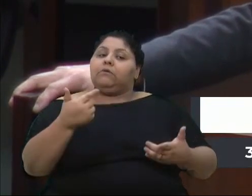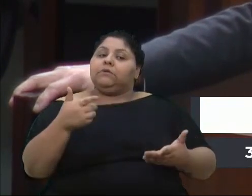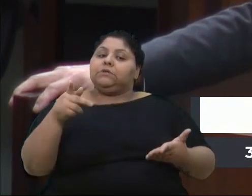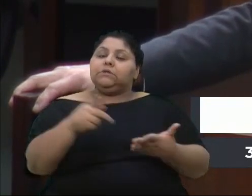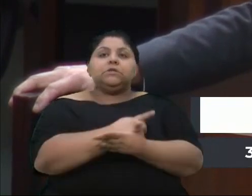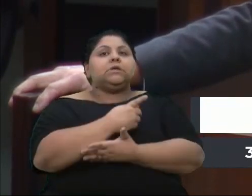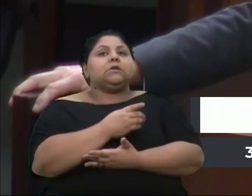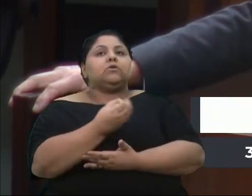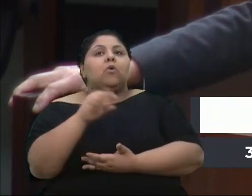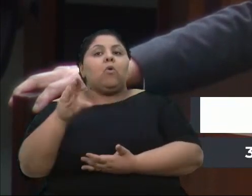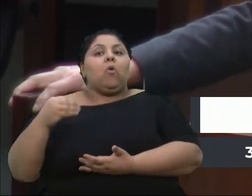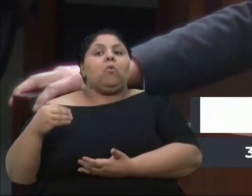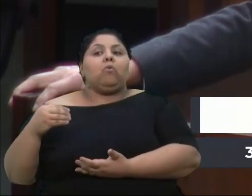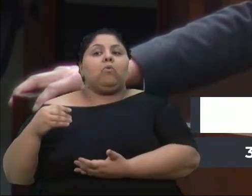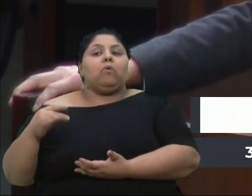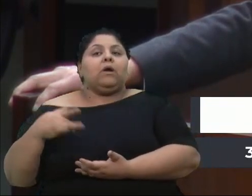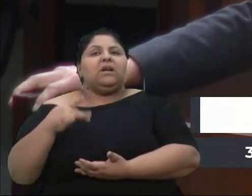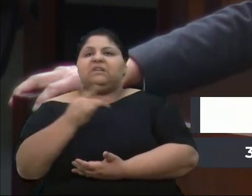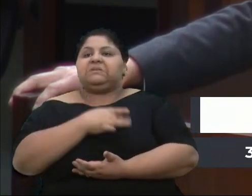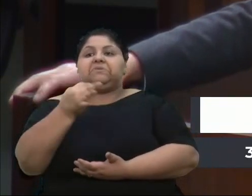perfeita?